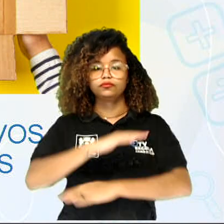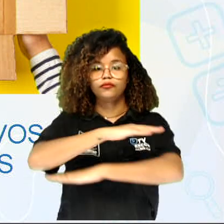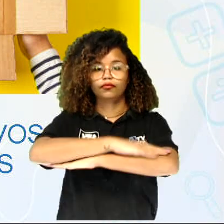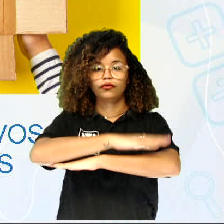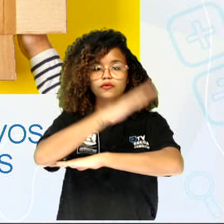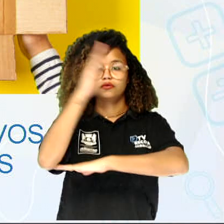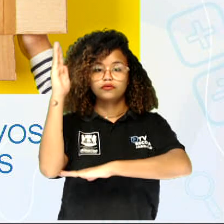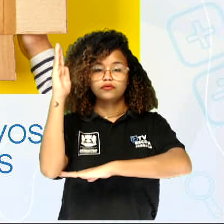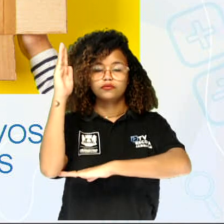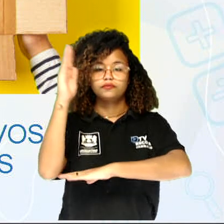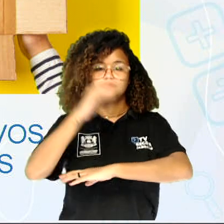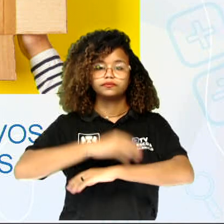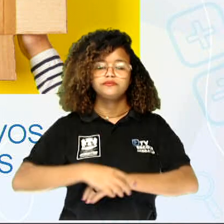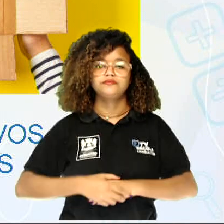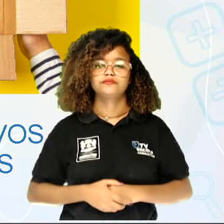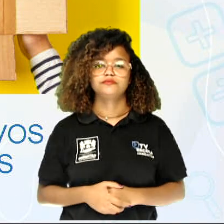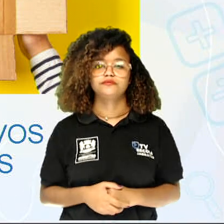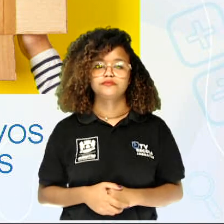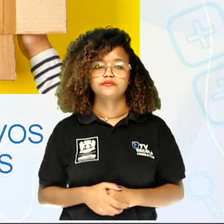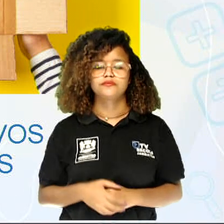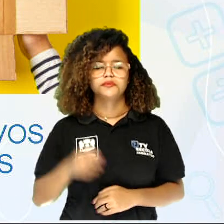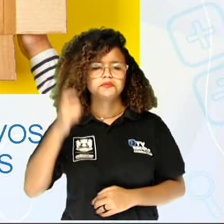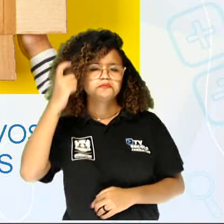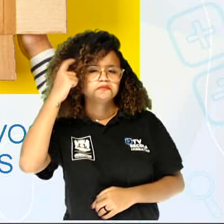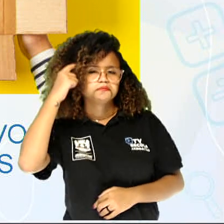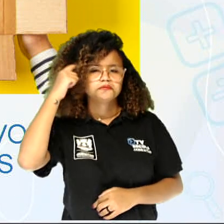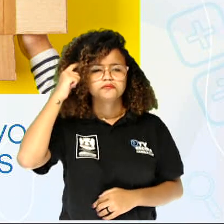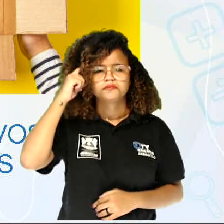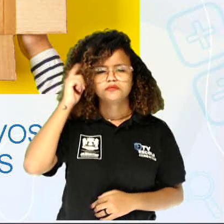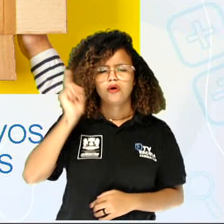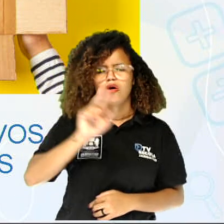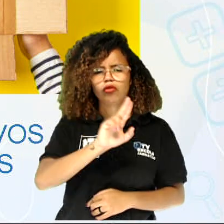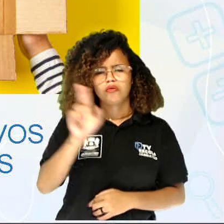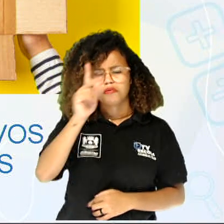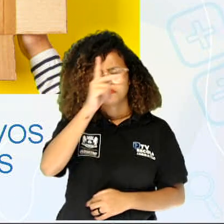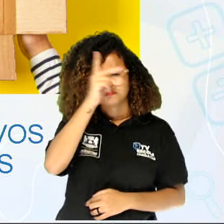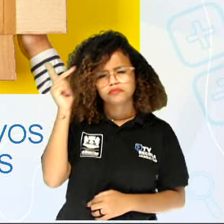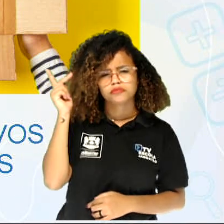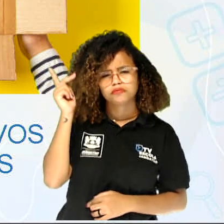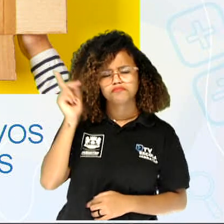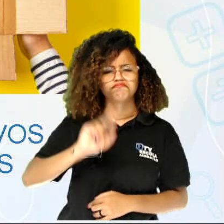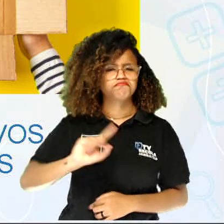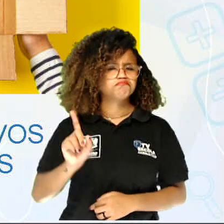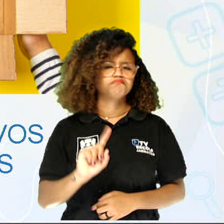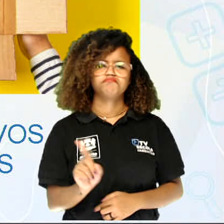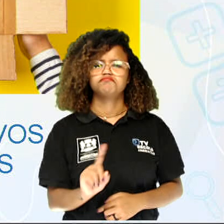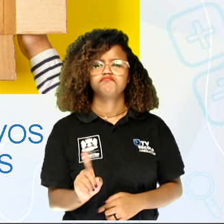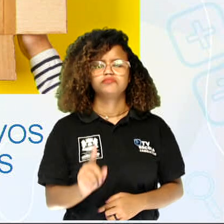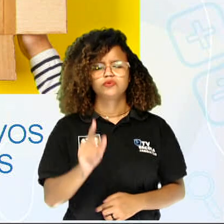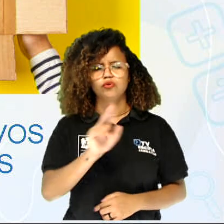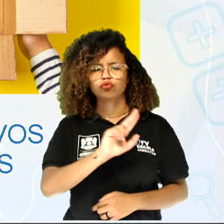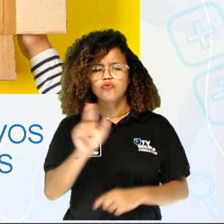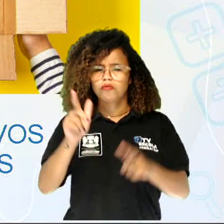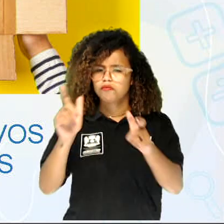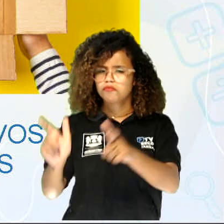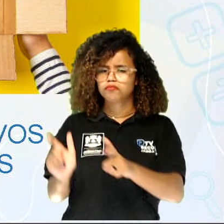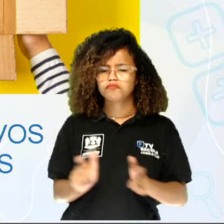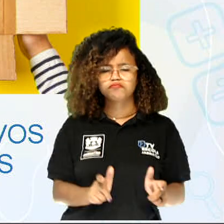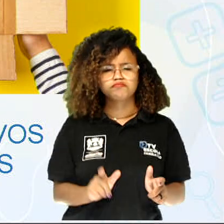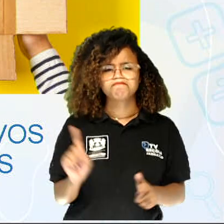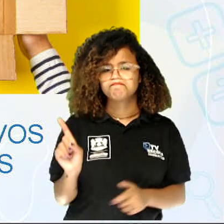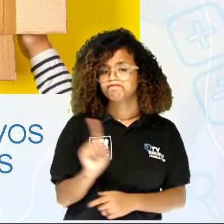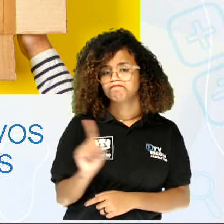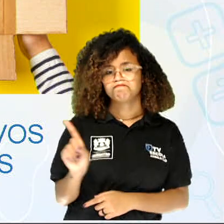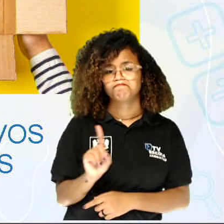Janela. Janela, pensa aí. Janela é nome de pessoa? Não, né? Nome de lugar?